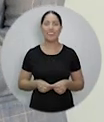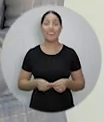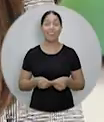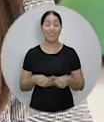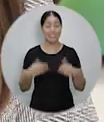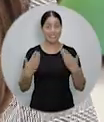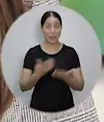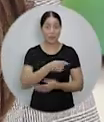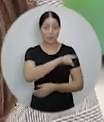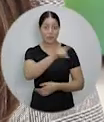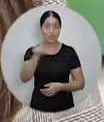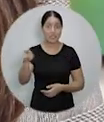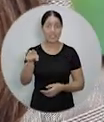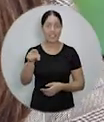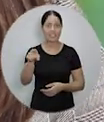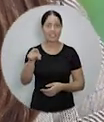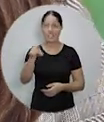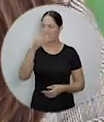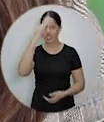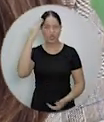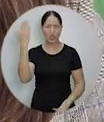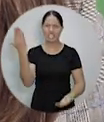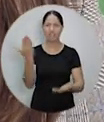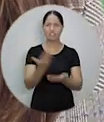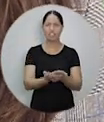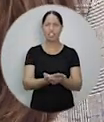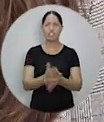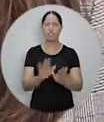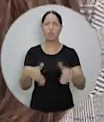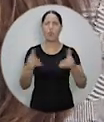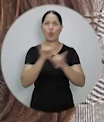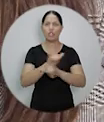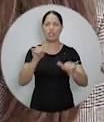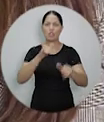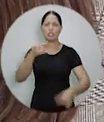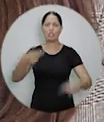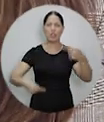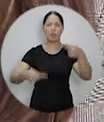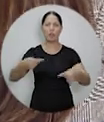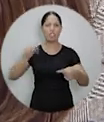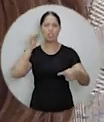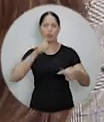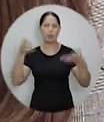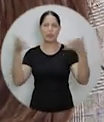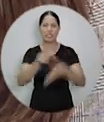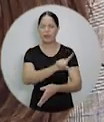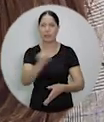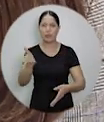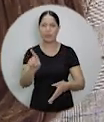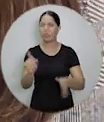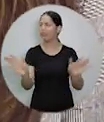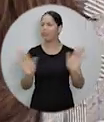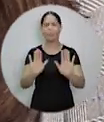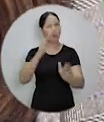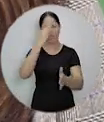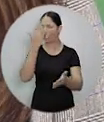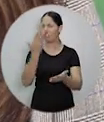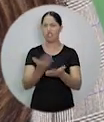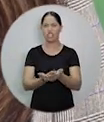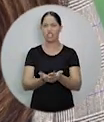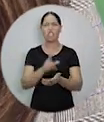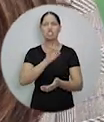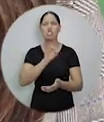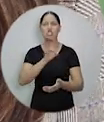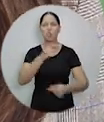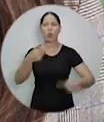convidá-las. Olha, eu quero dizer a vocês que não acreditem nunca nesse discurso de que política não é um mundo da mulher, que a